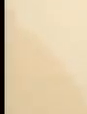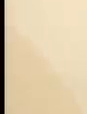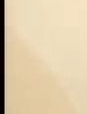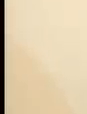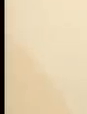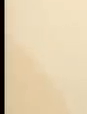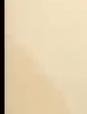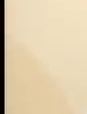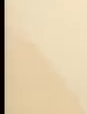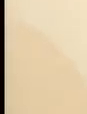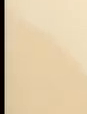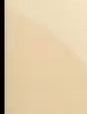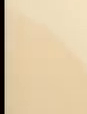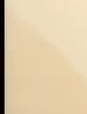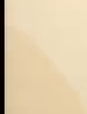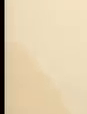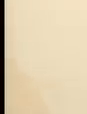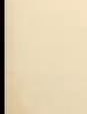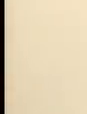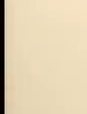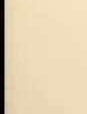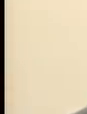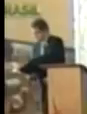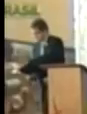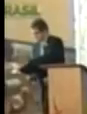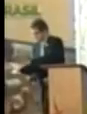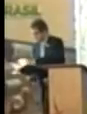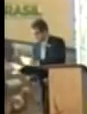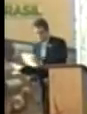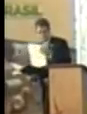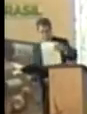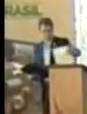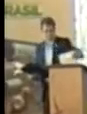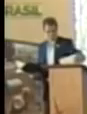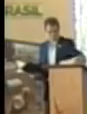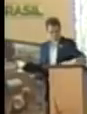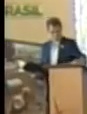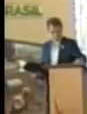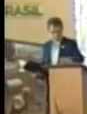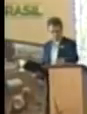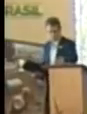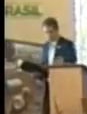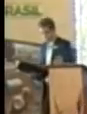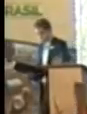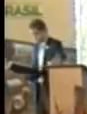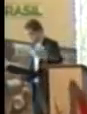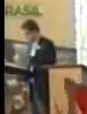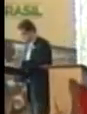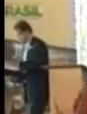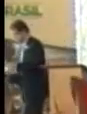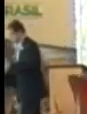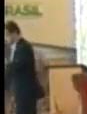Senhoras e senhores, com a palavra a Presidenta da República, Dilma Rousseff.